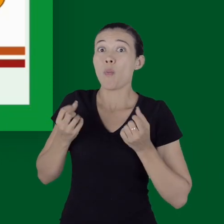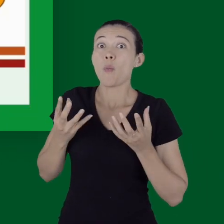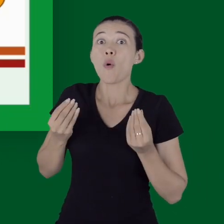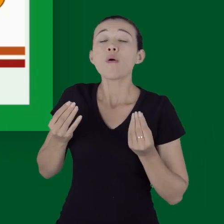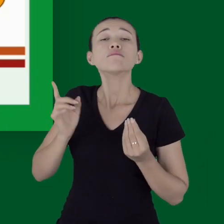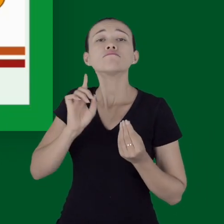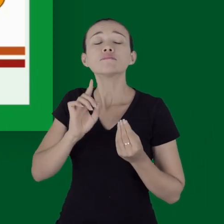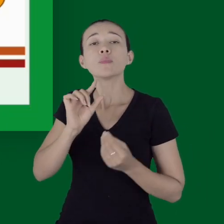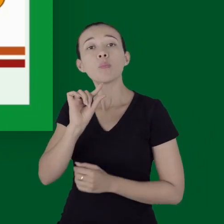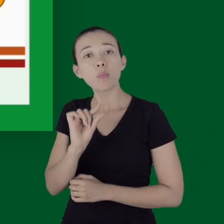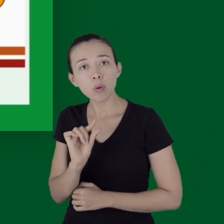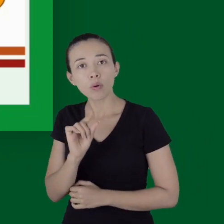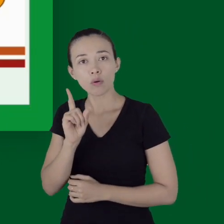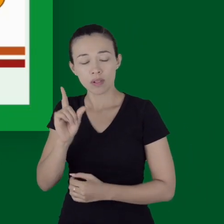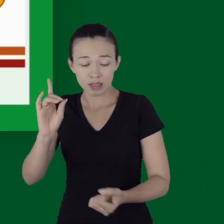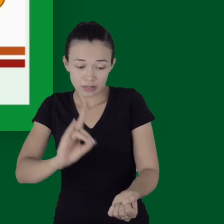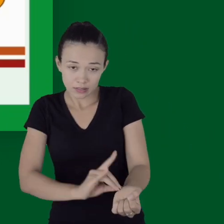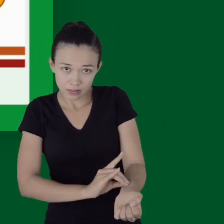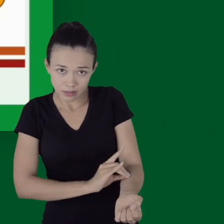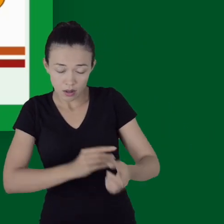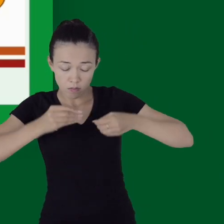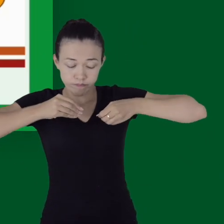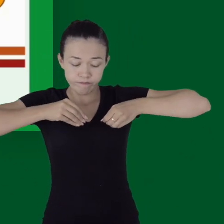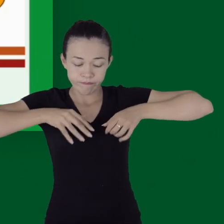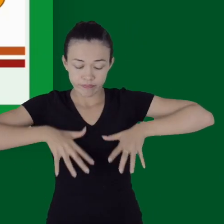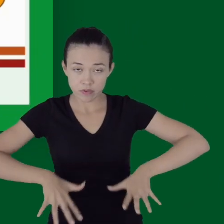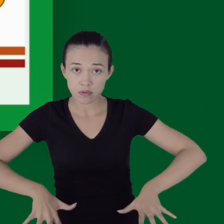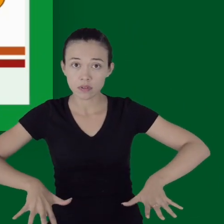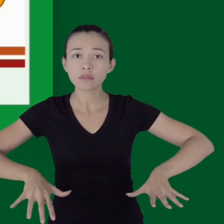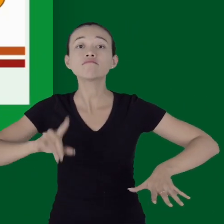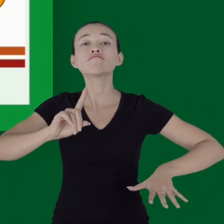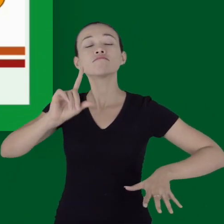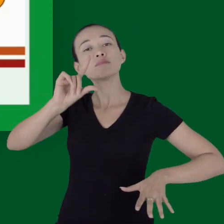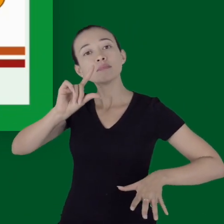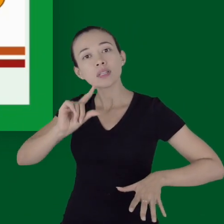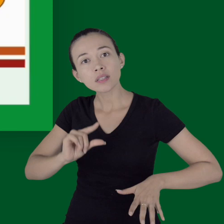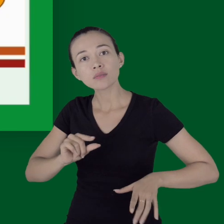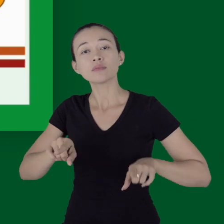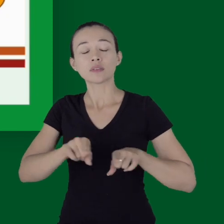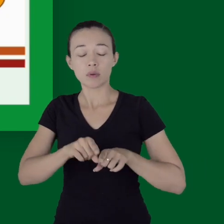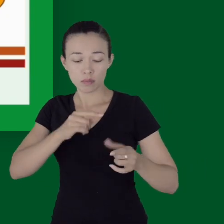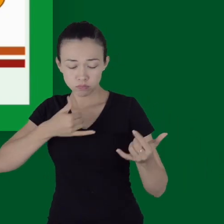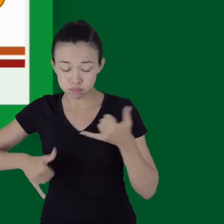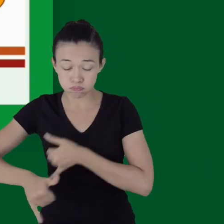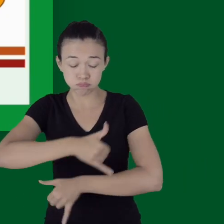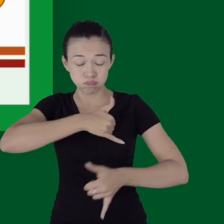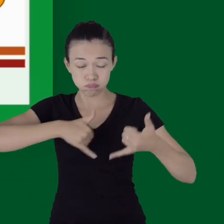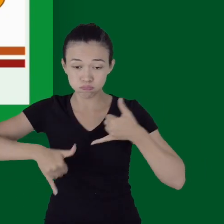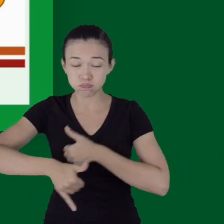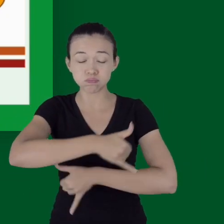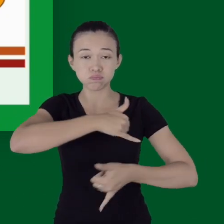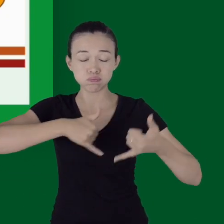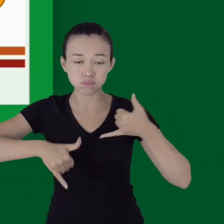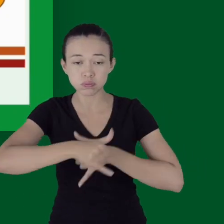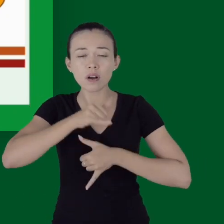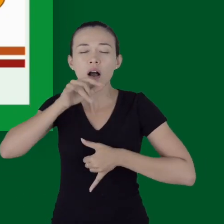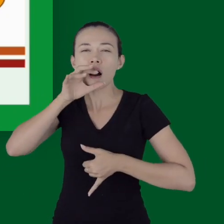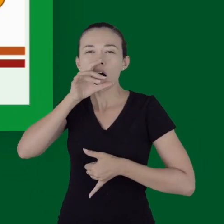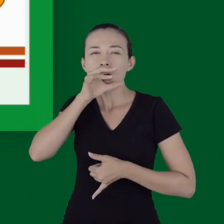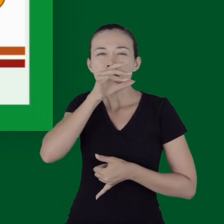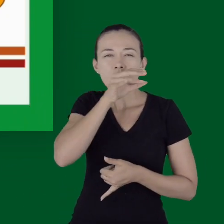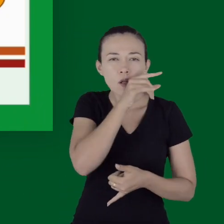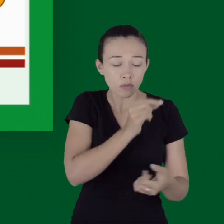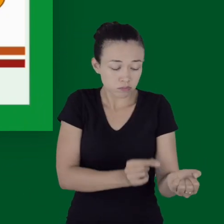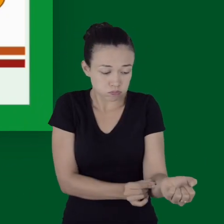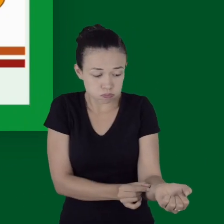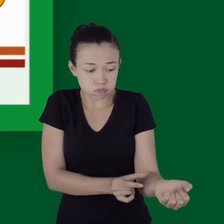luta, menor a liberação de adrenalina e menor a atividade muscular. Isso vai causar uma menor produção de calor